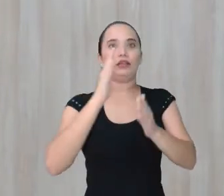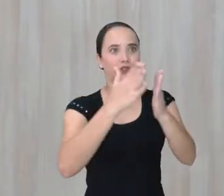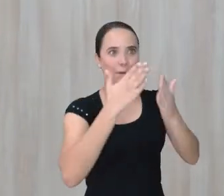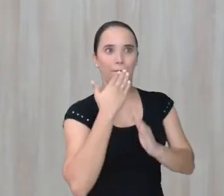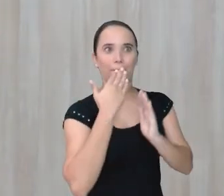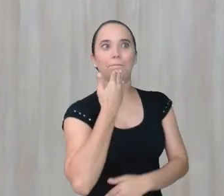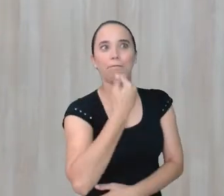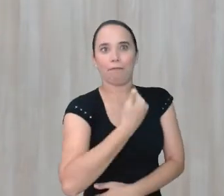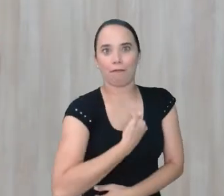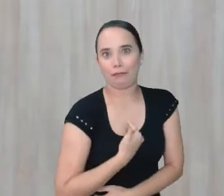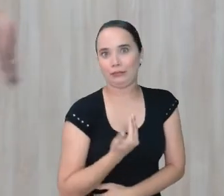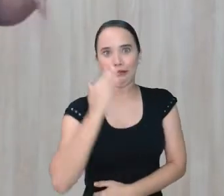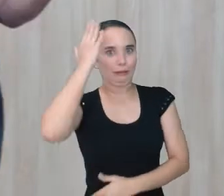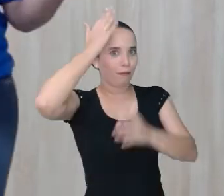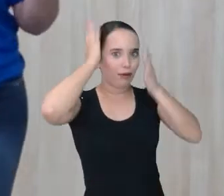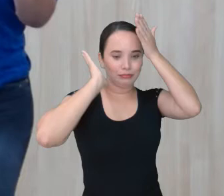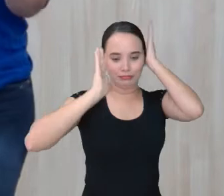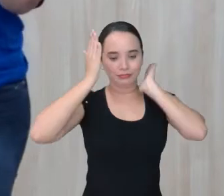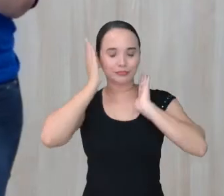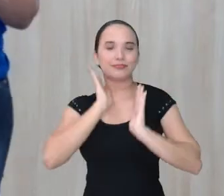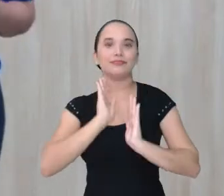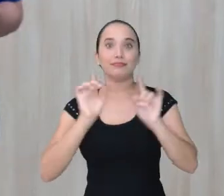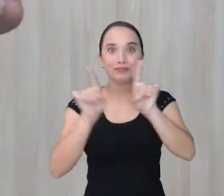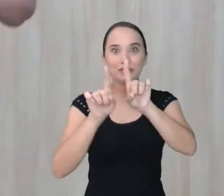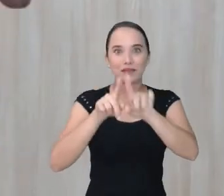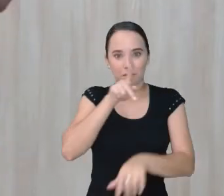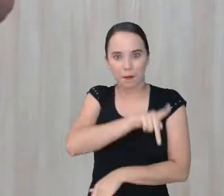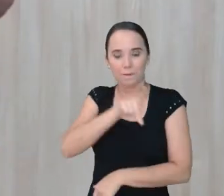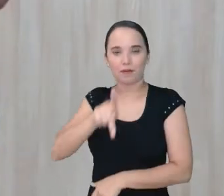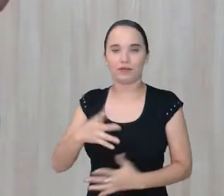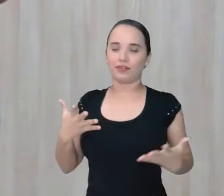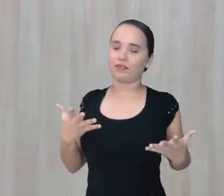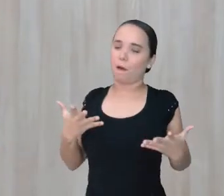cabelo. E estou com a professora